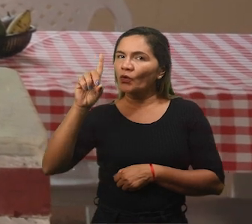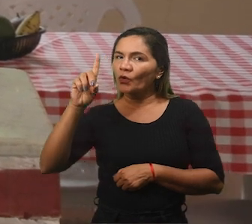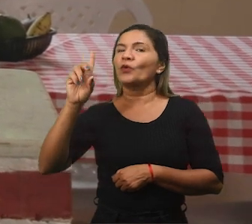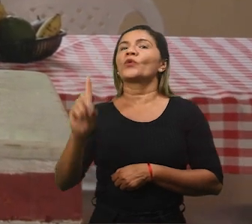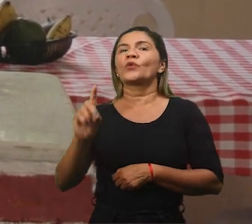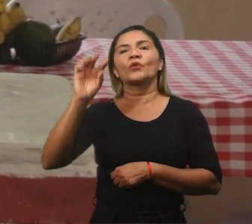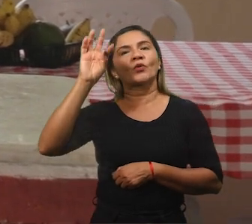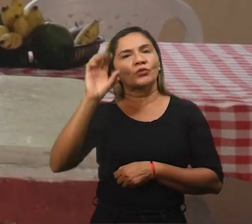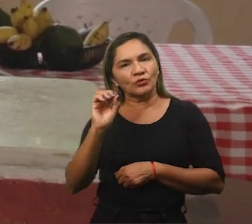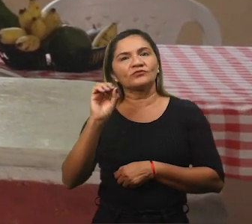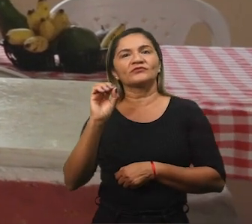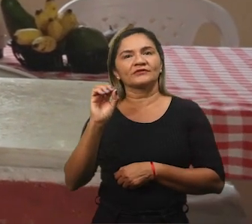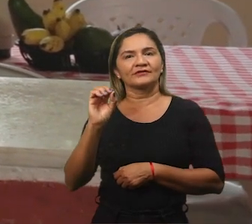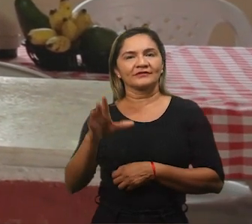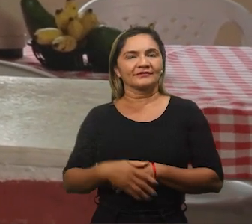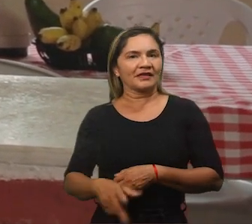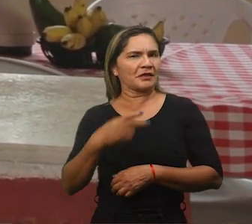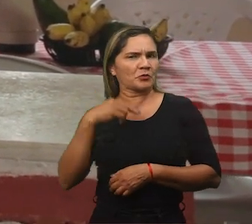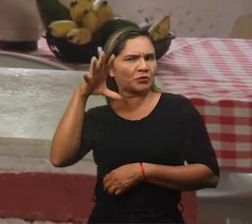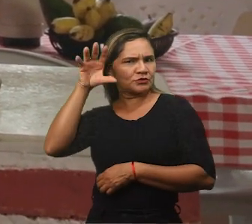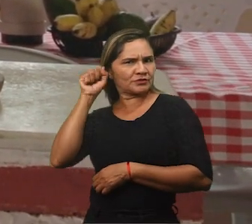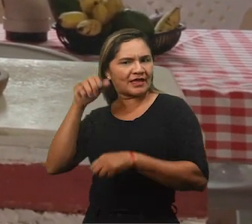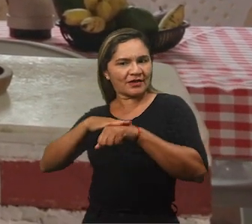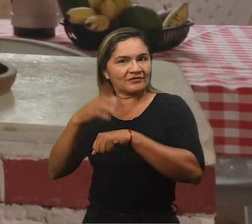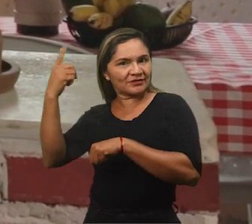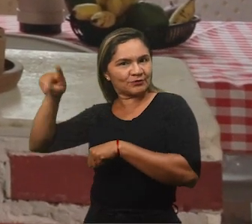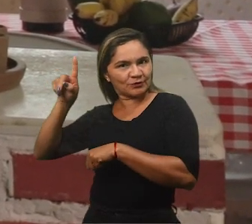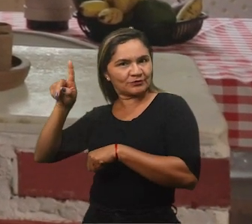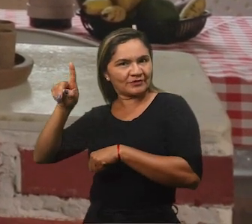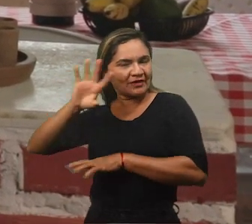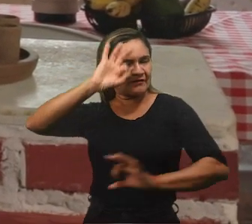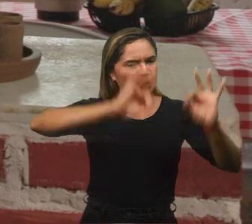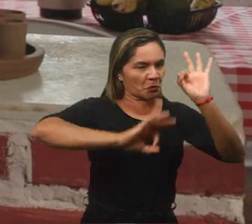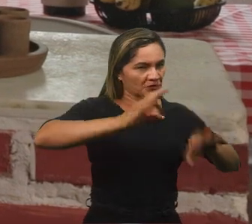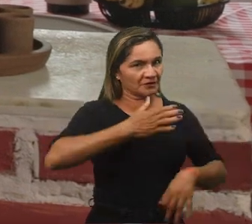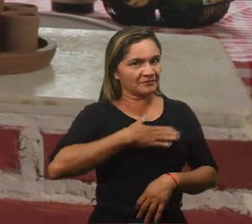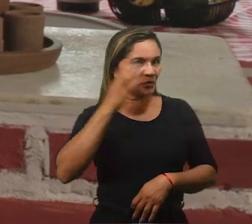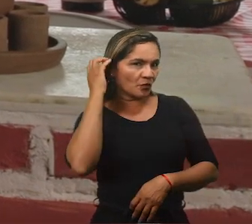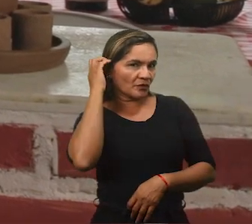Tá ficando mofado. Em vez de ficar escutando conversa ali, Lucas, podia ir ajeitando logo o meu rádio.